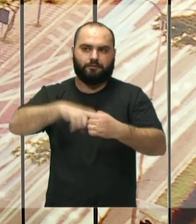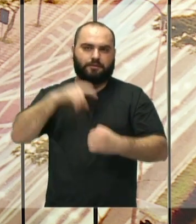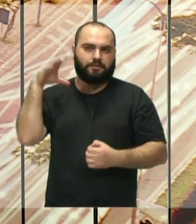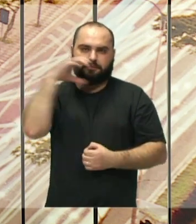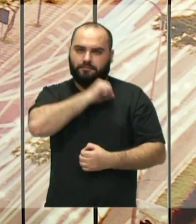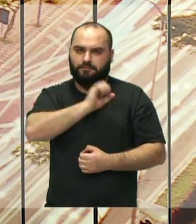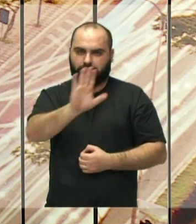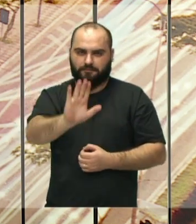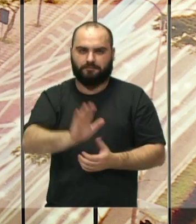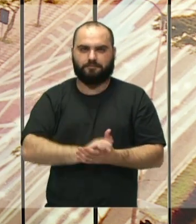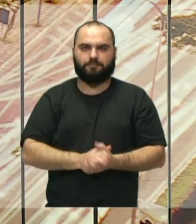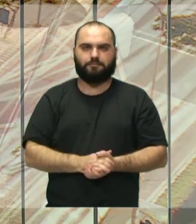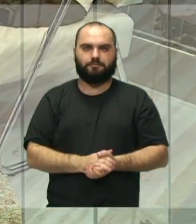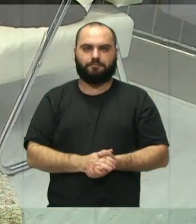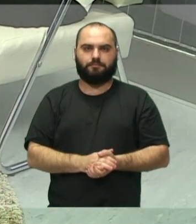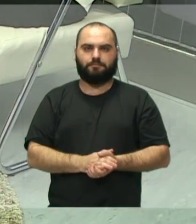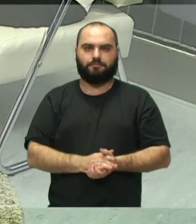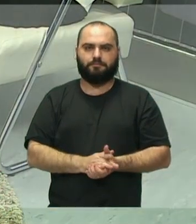seguida, até mais.